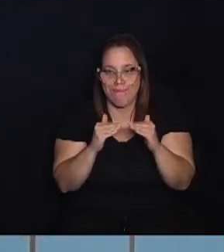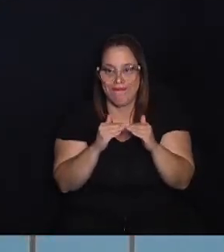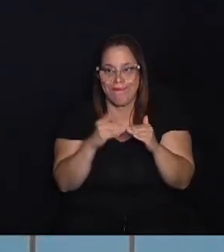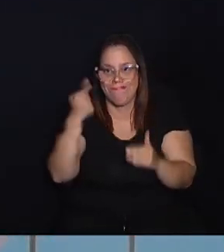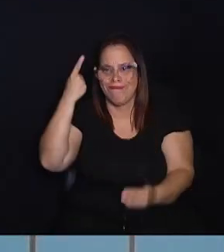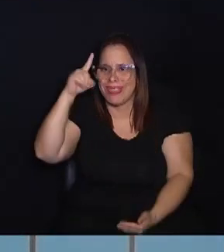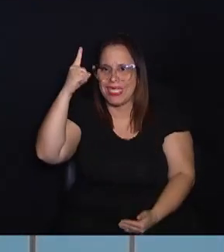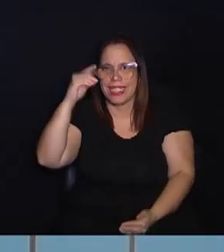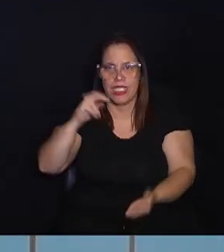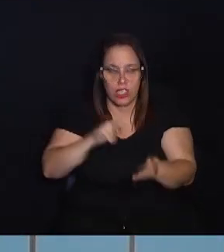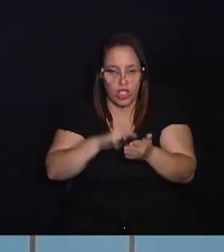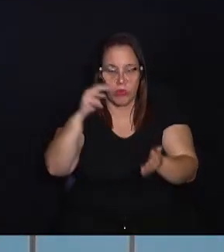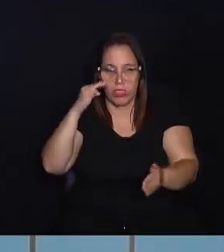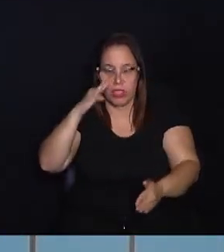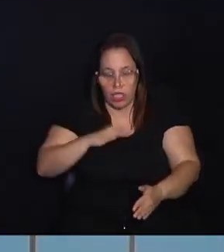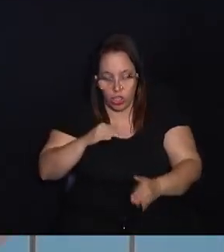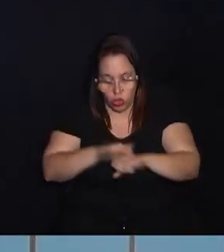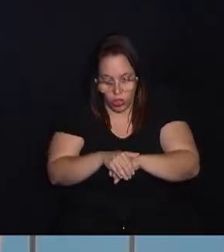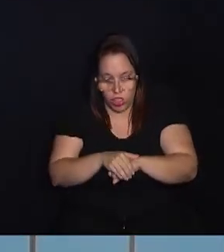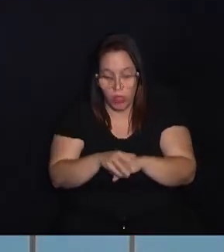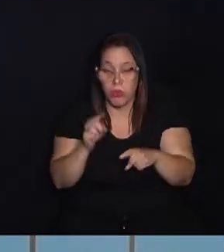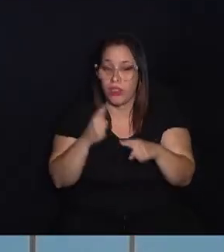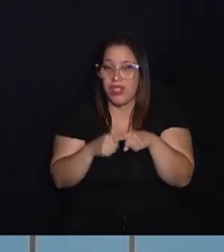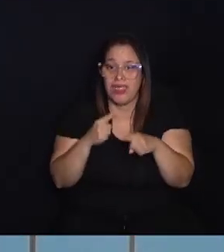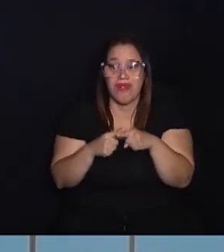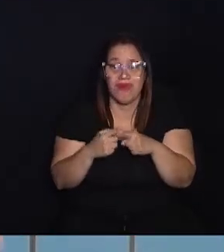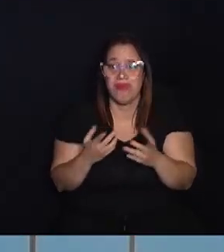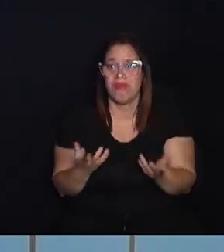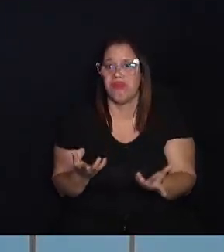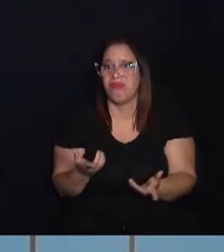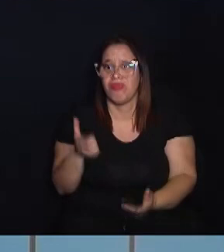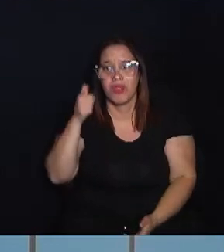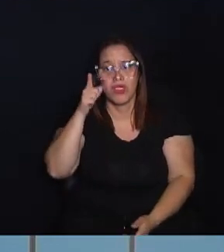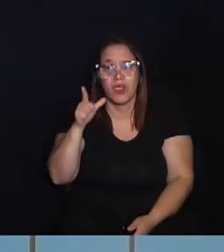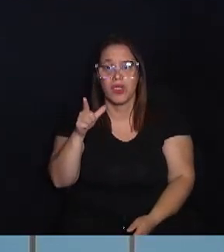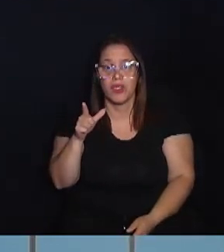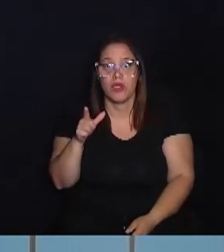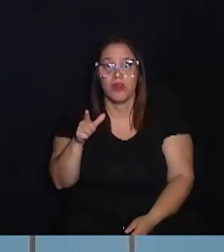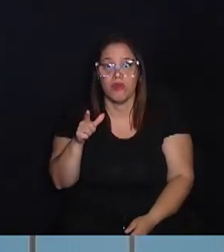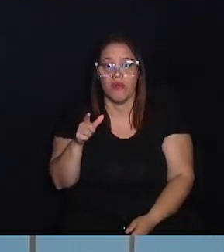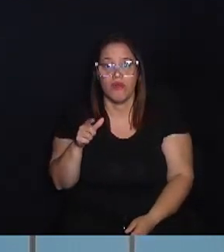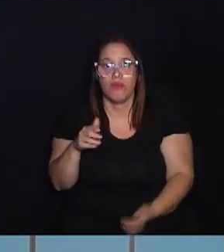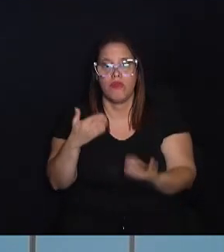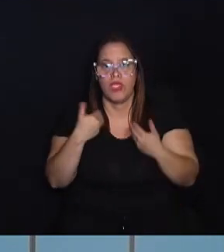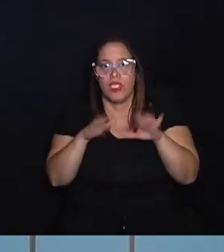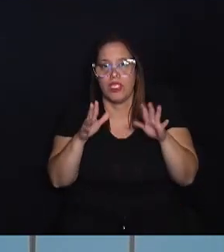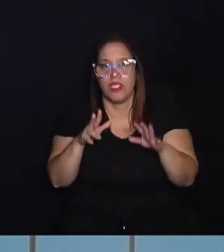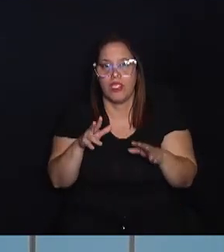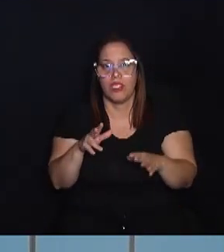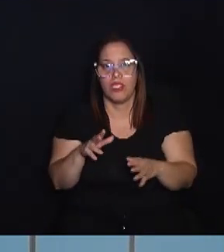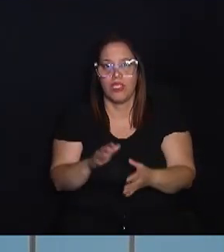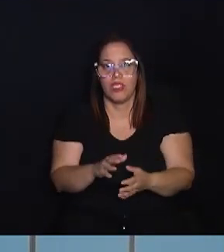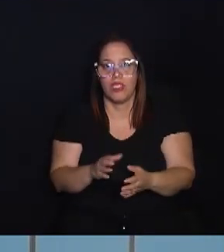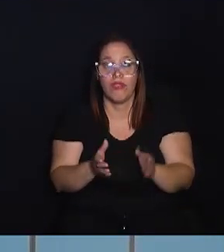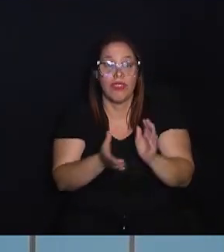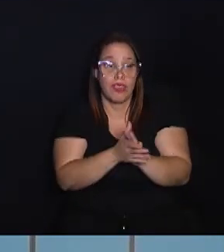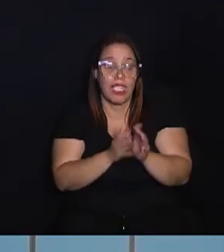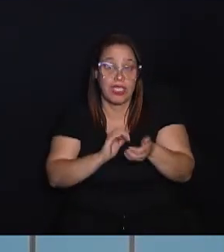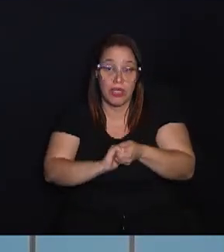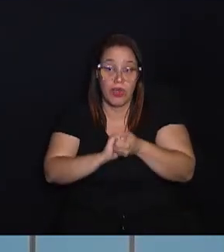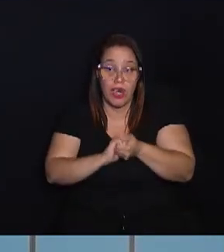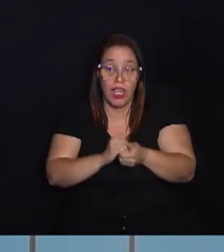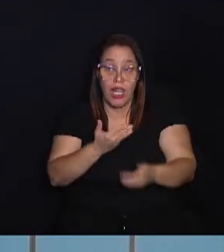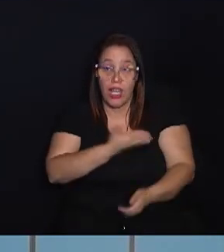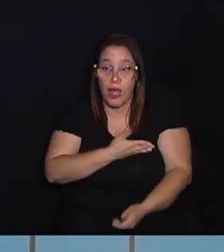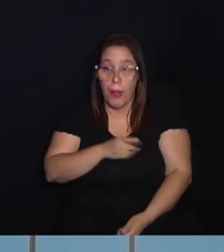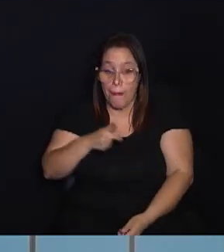diariamente, de manhã, de tarde, de noite. Porque senão você não consegue segurar. Depois, pode deixar que ele vai virar um companheirão seu.